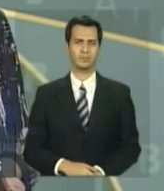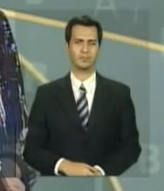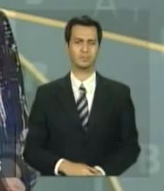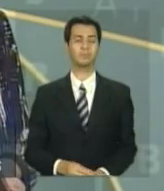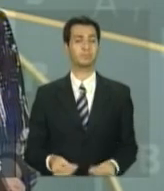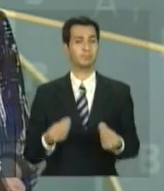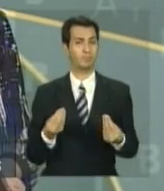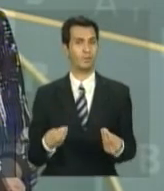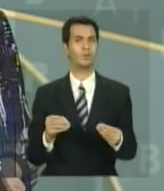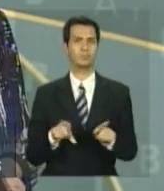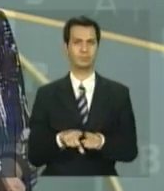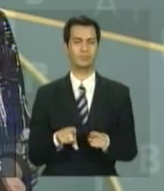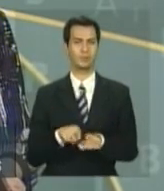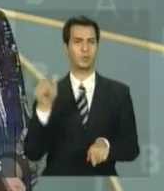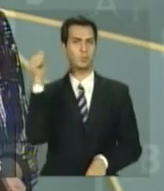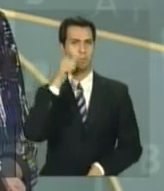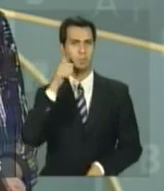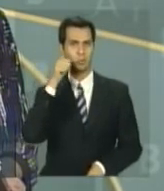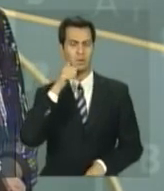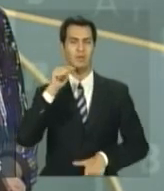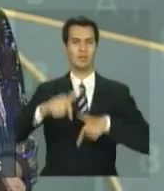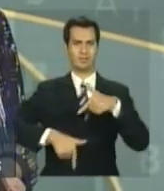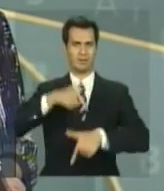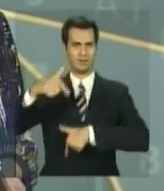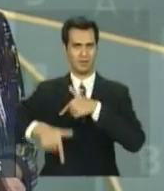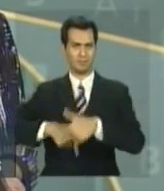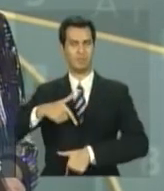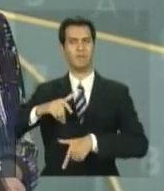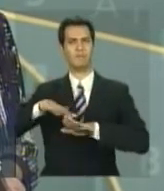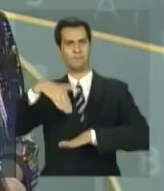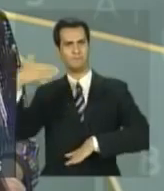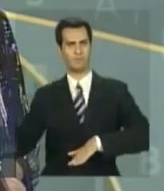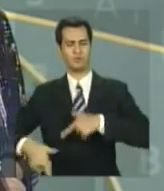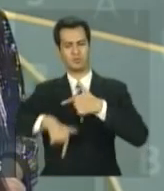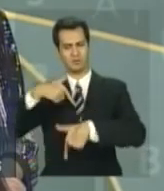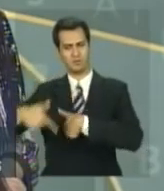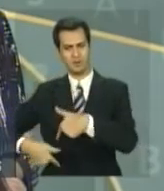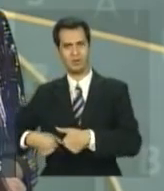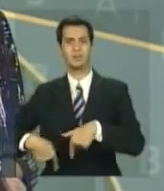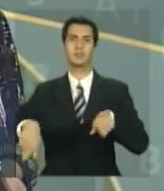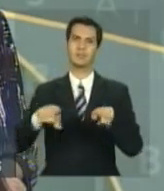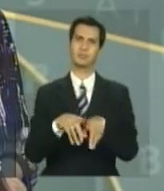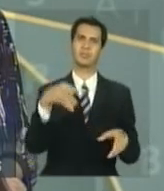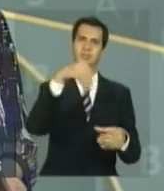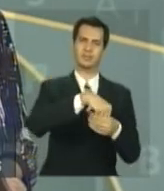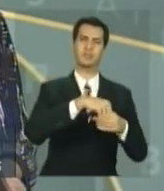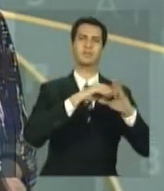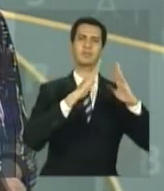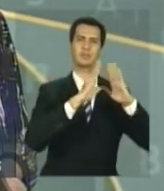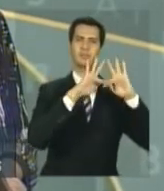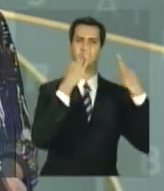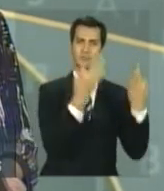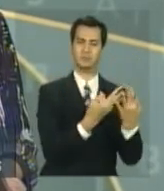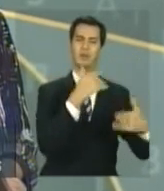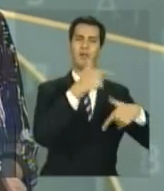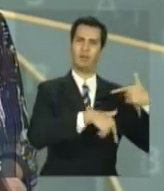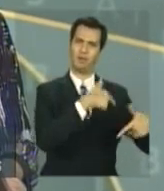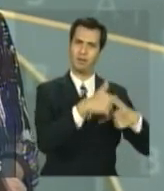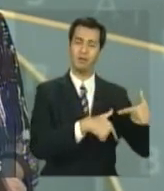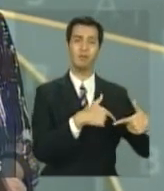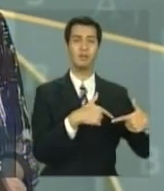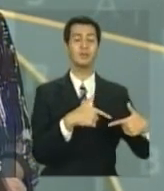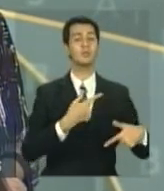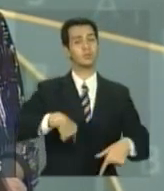jornada de trabalho deixe de ser uma realidade e um fardo para a maioria das brasileiras, nós precisamos